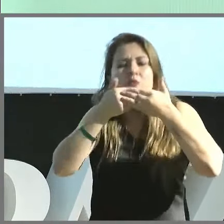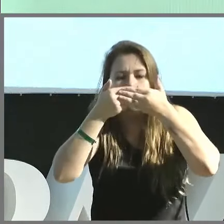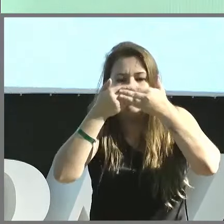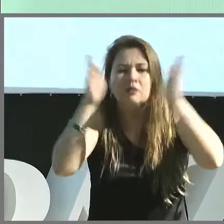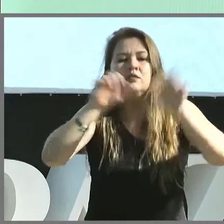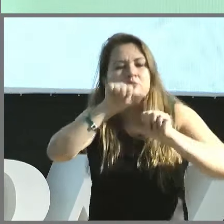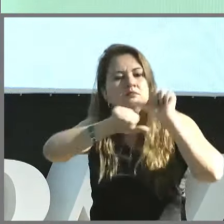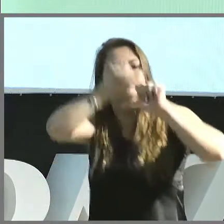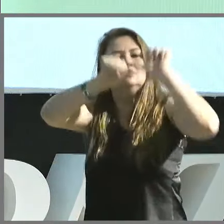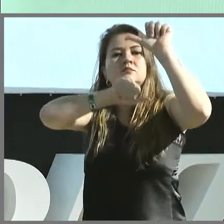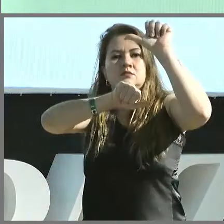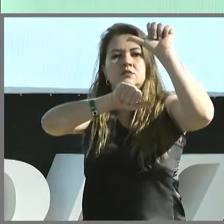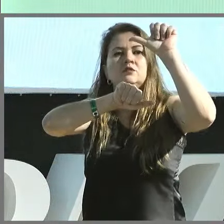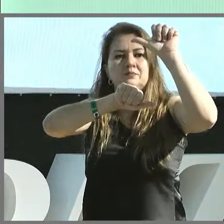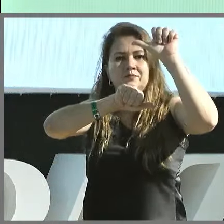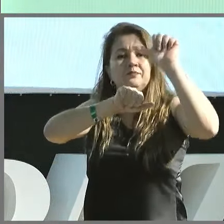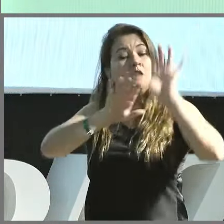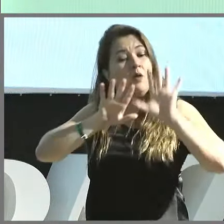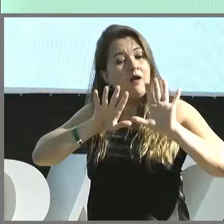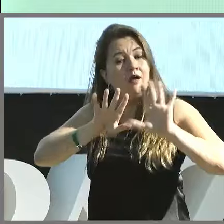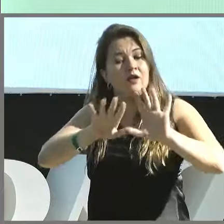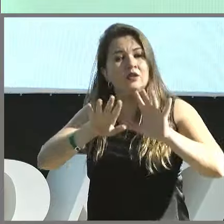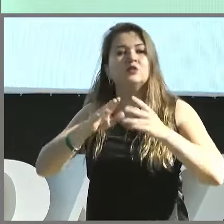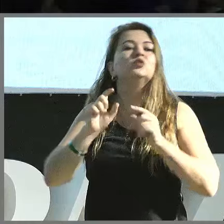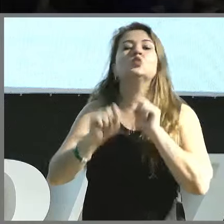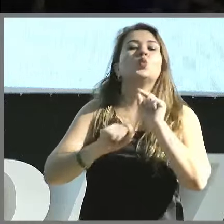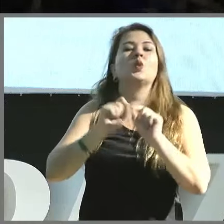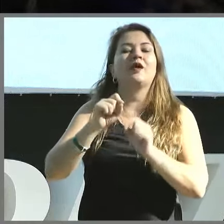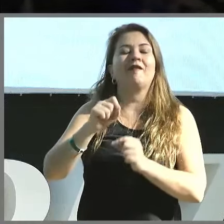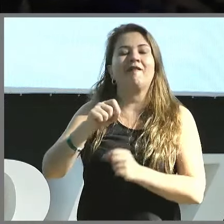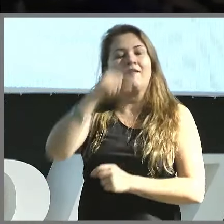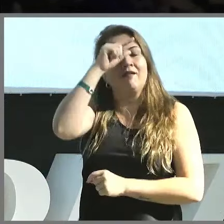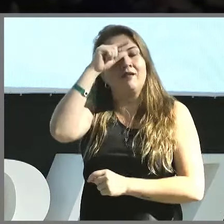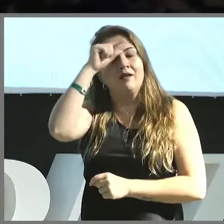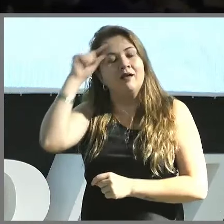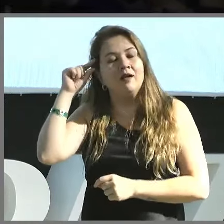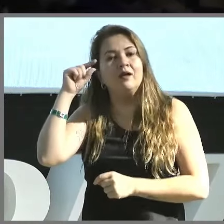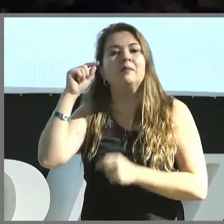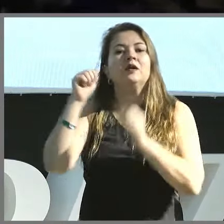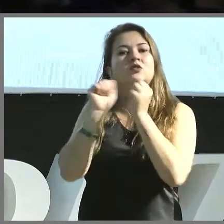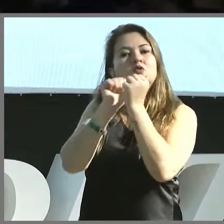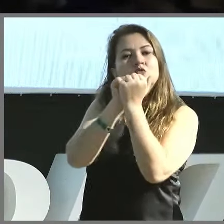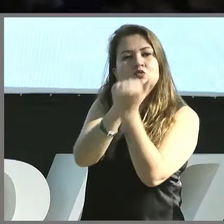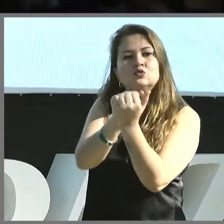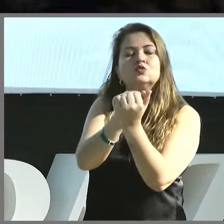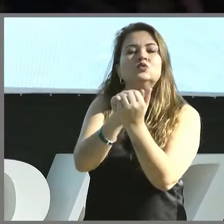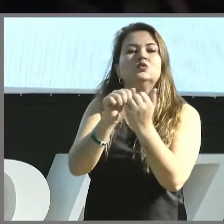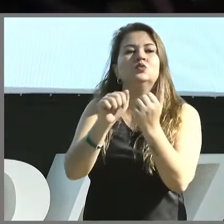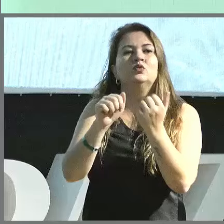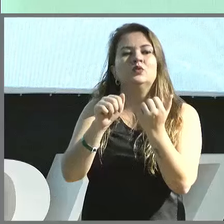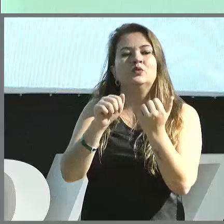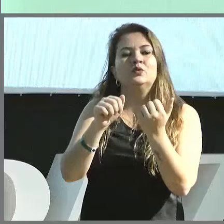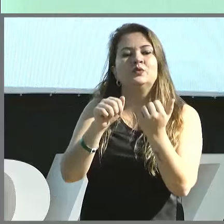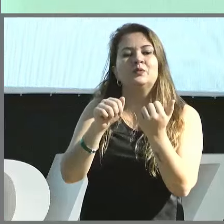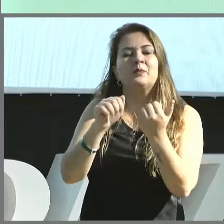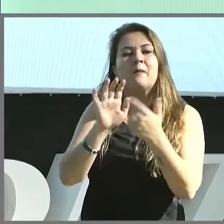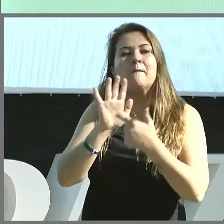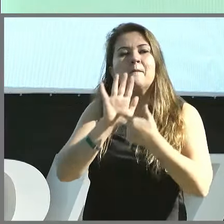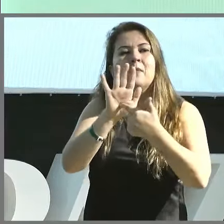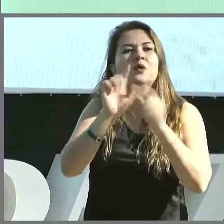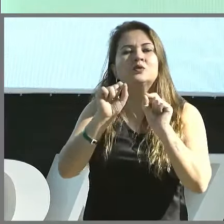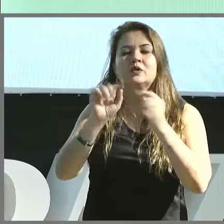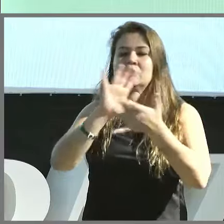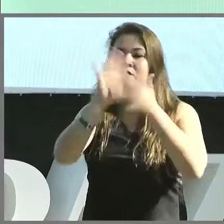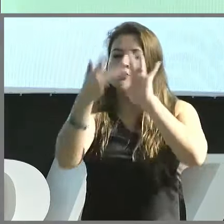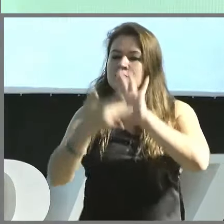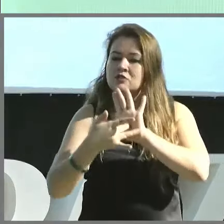é nessa perspectiva que o Espírito Emmanuel, alinhado com o Codificador, assinala de que Jesus